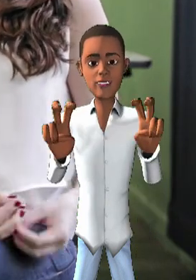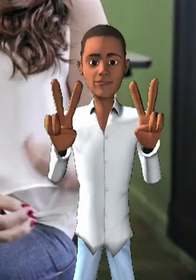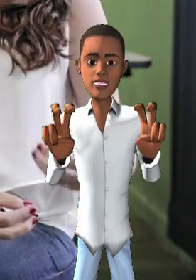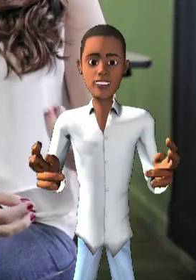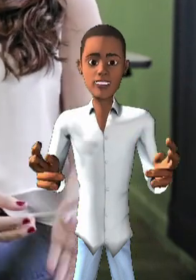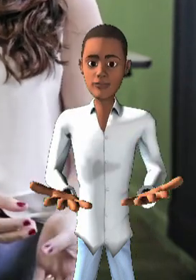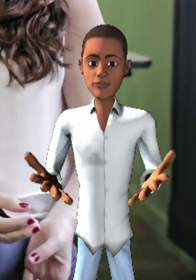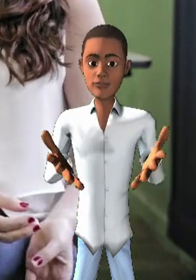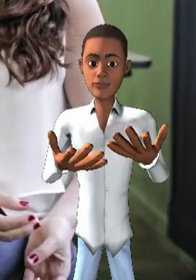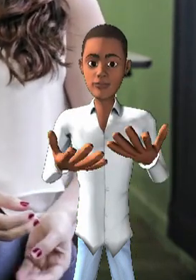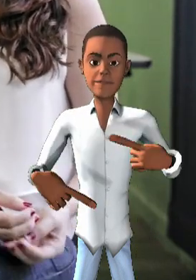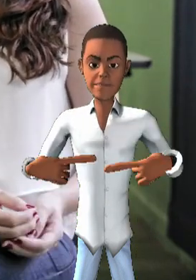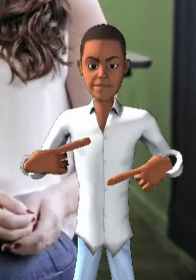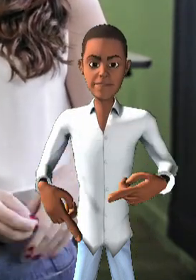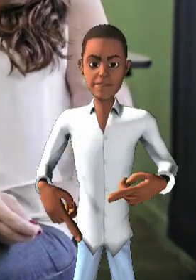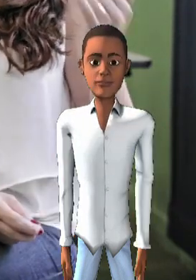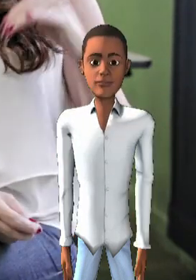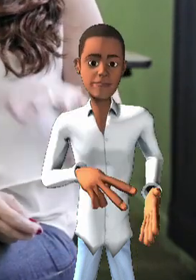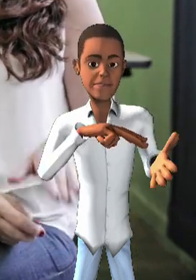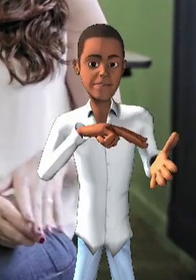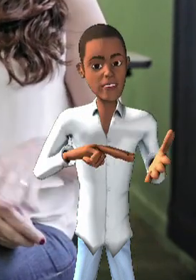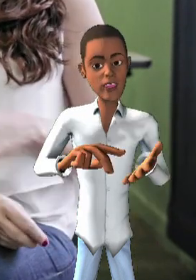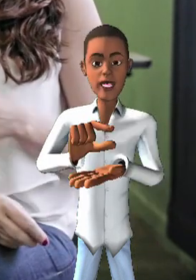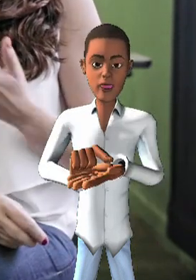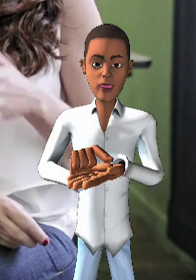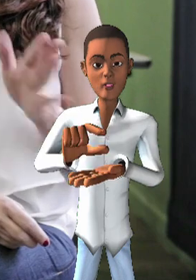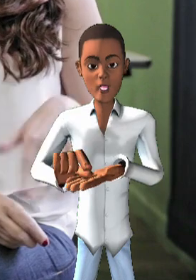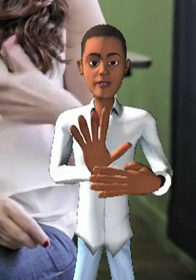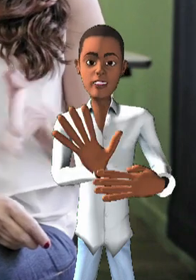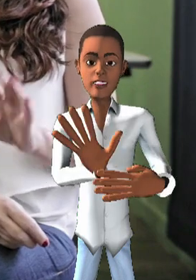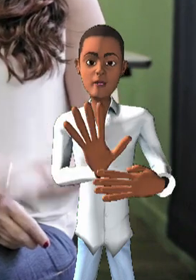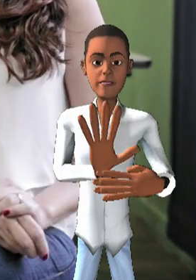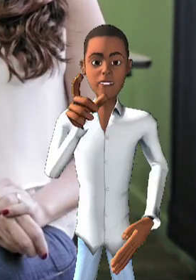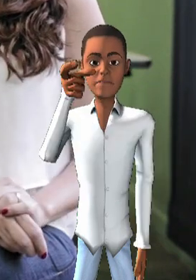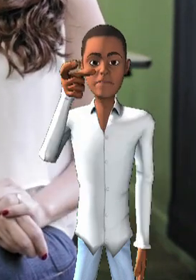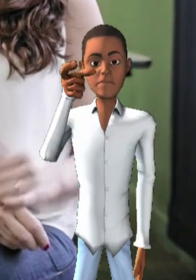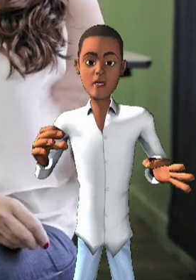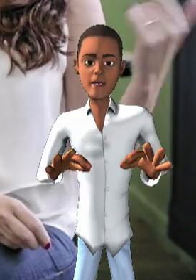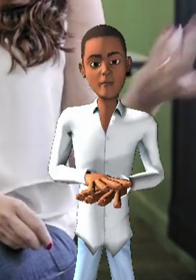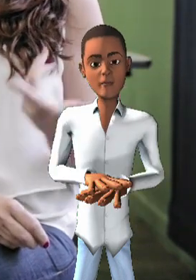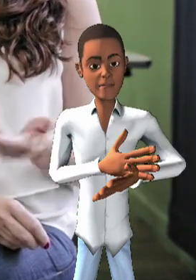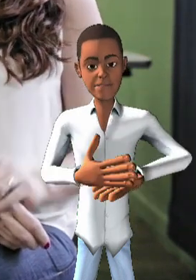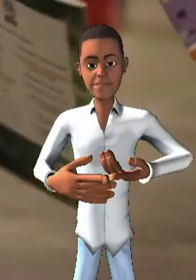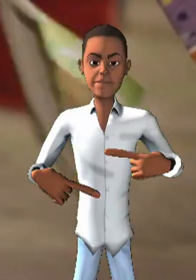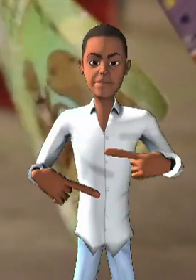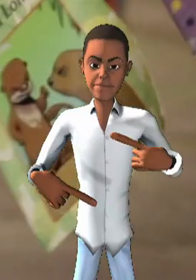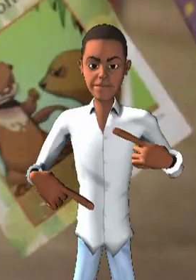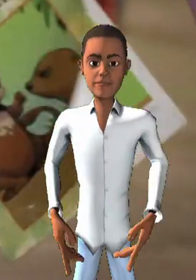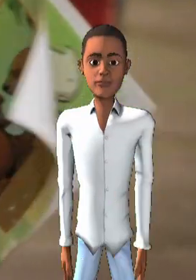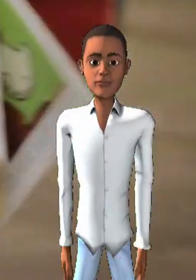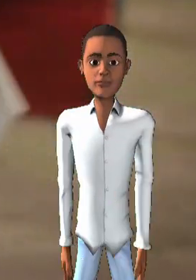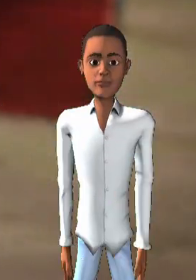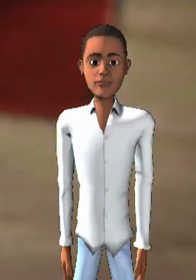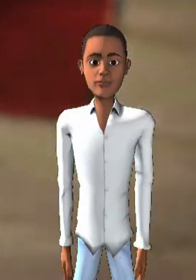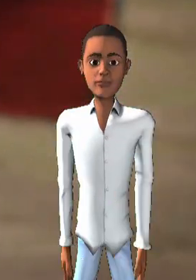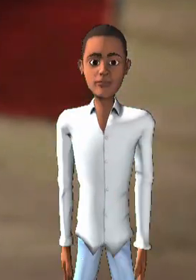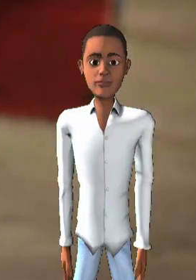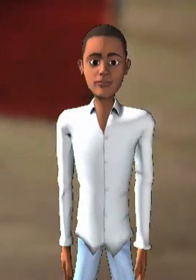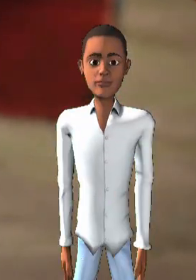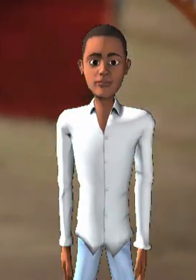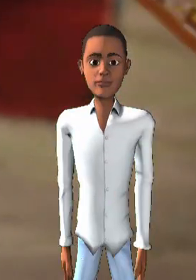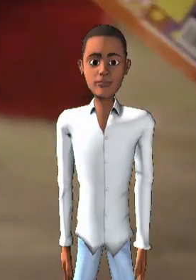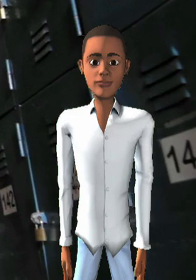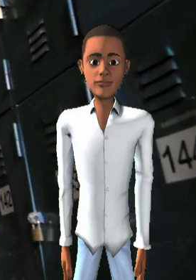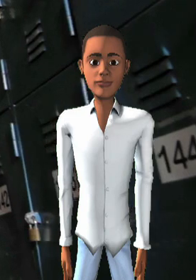tema mobilizador dessa discussão. E depois que esse artigo é lido, né, que o vídeo é visto, a gente começa a debater. No pátio,